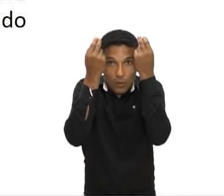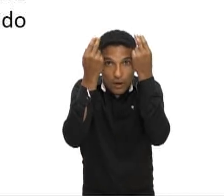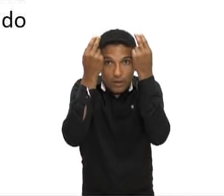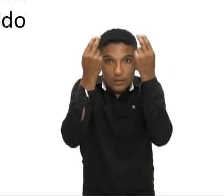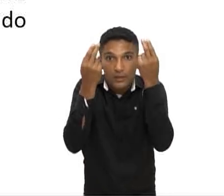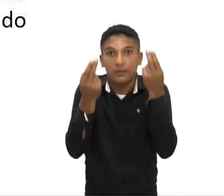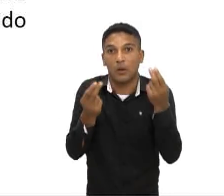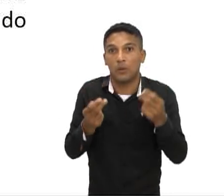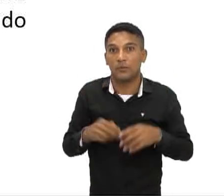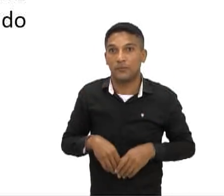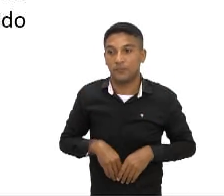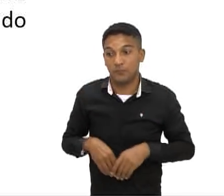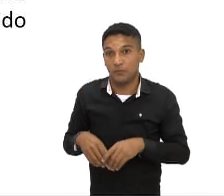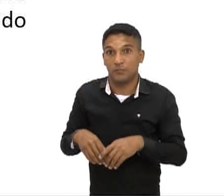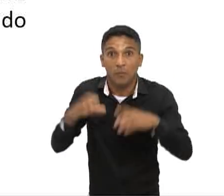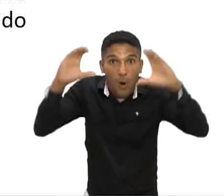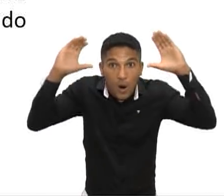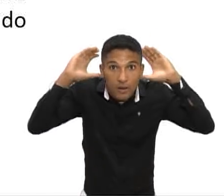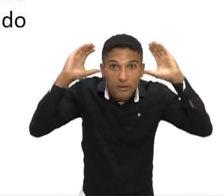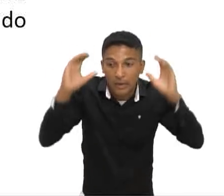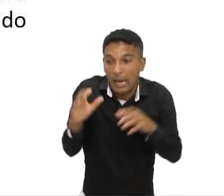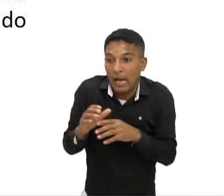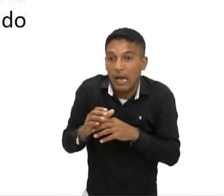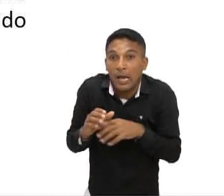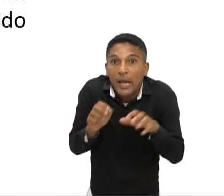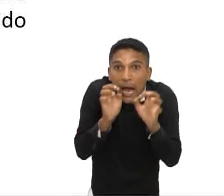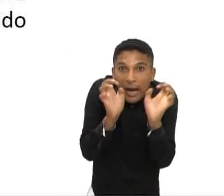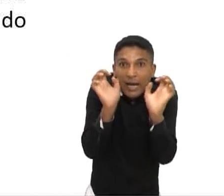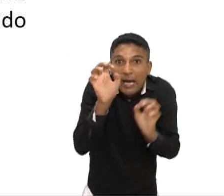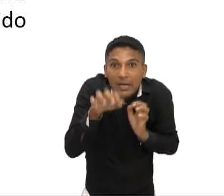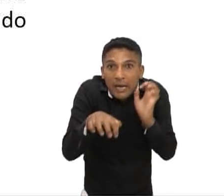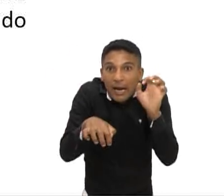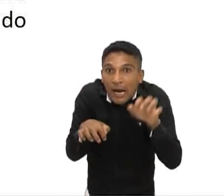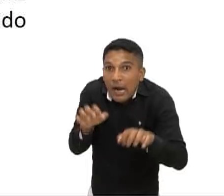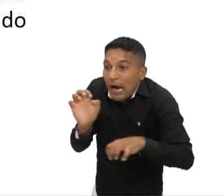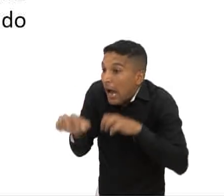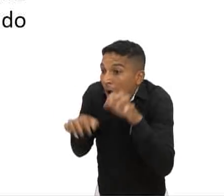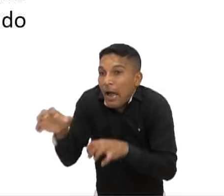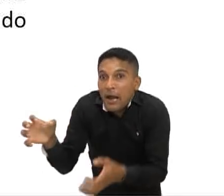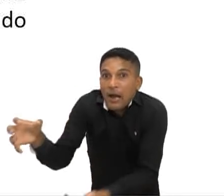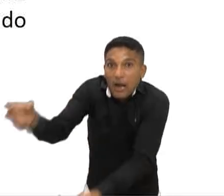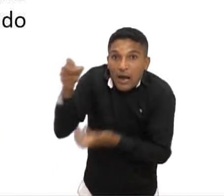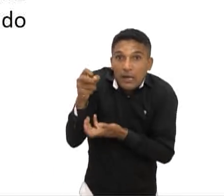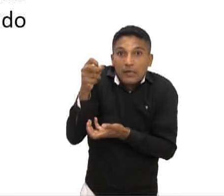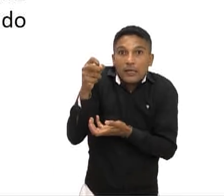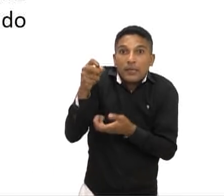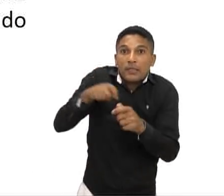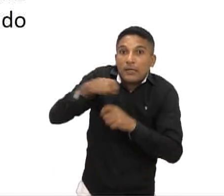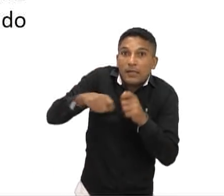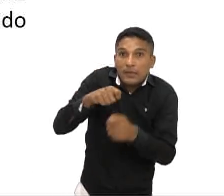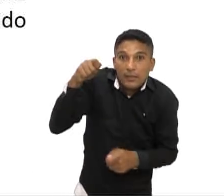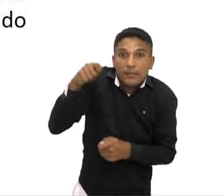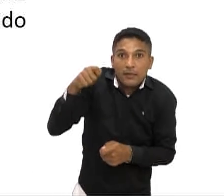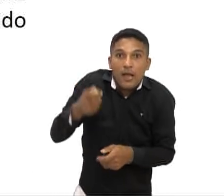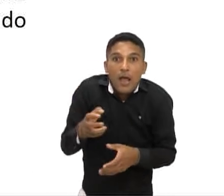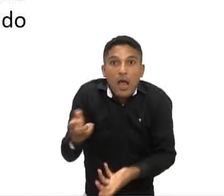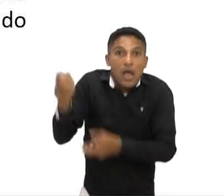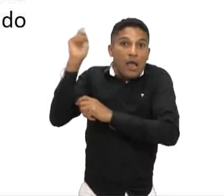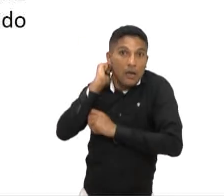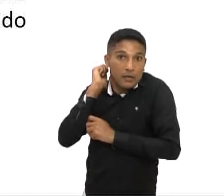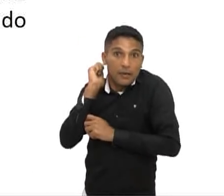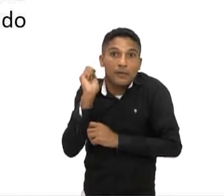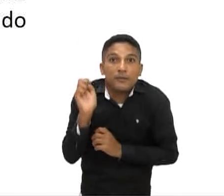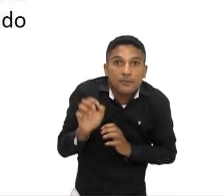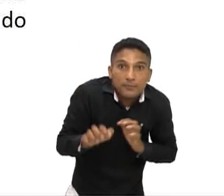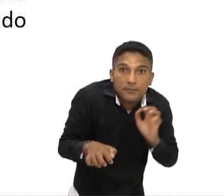relâmpago, o felino passou um cordão na abertura do saco e prendeu o coelho. Com a caça nas costas,